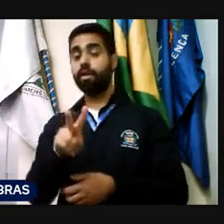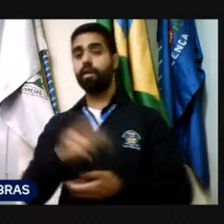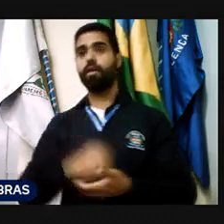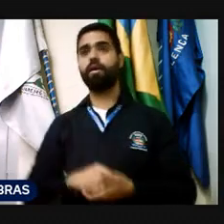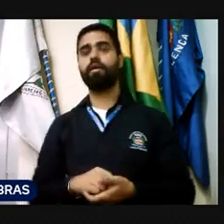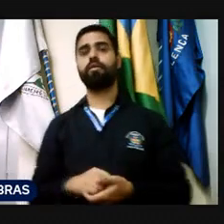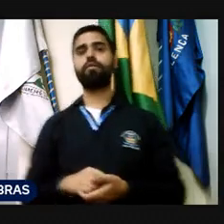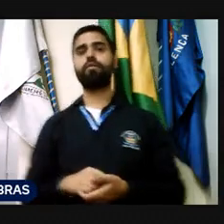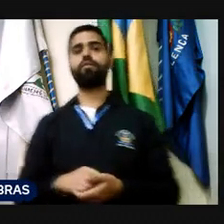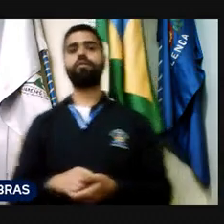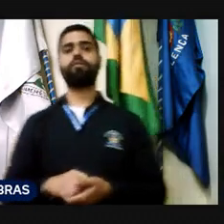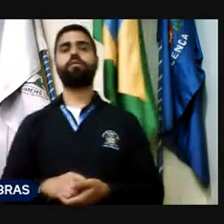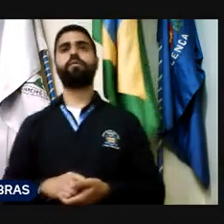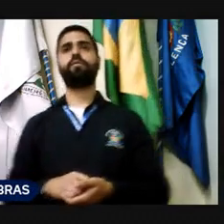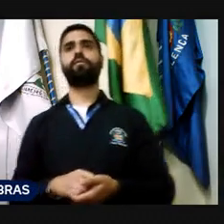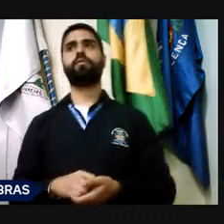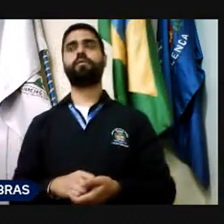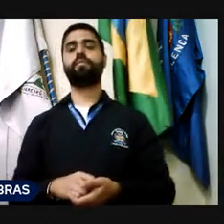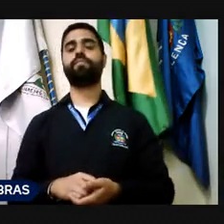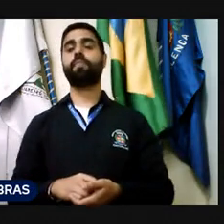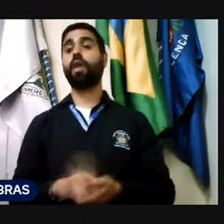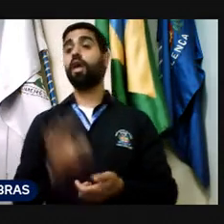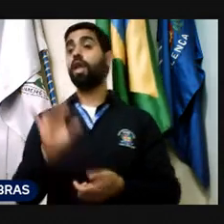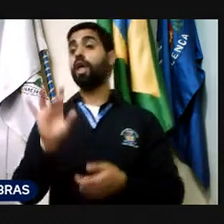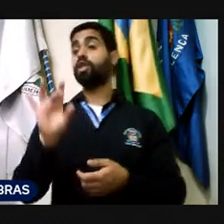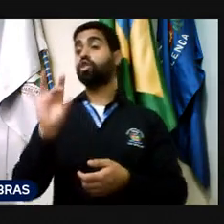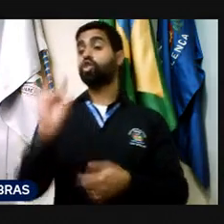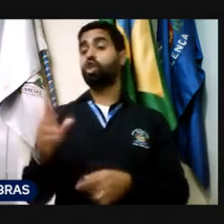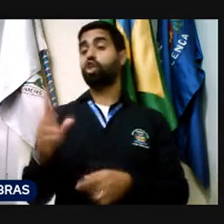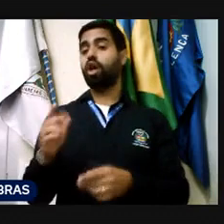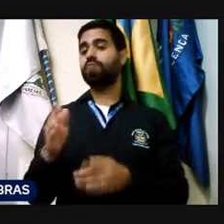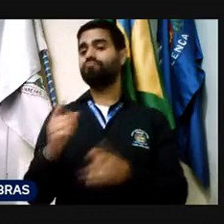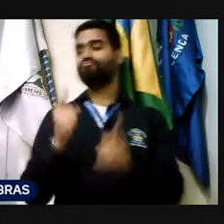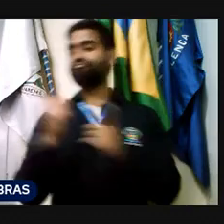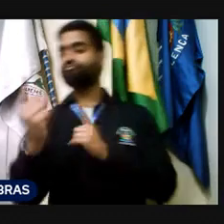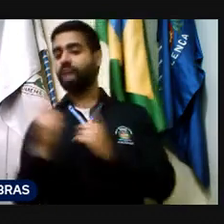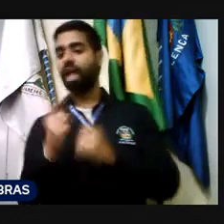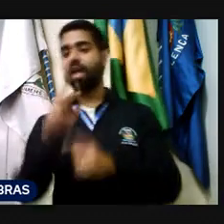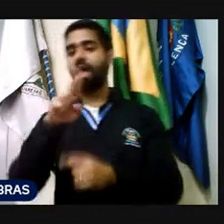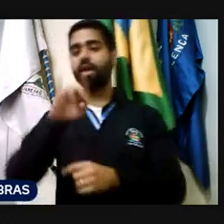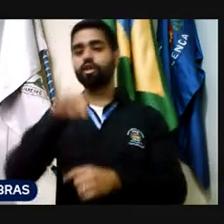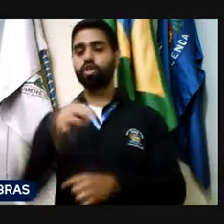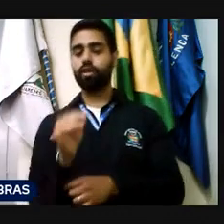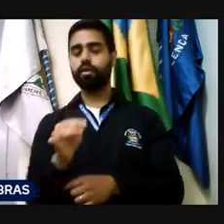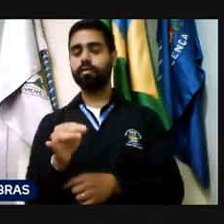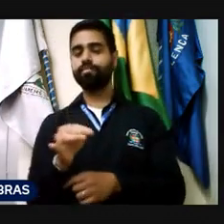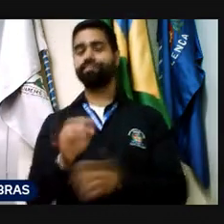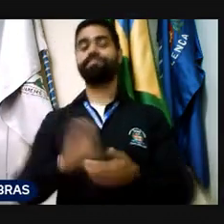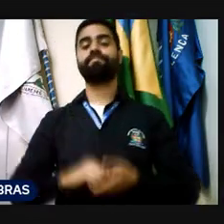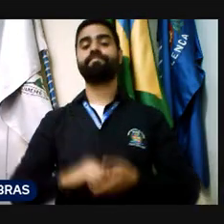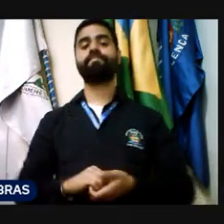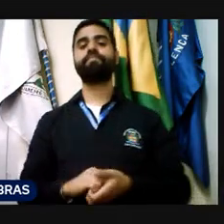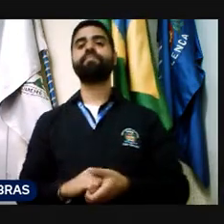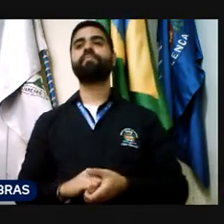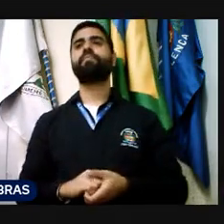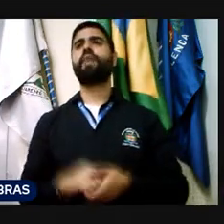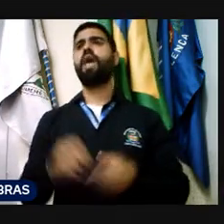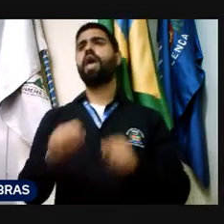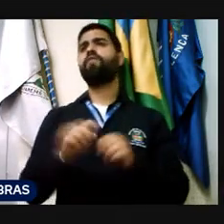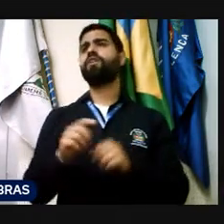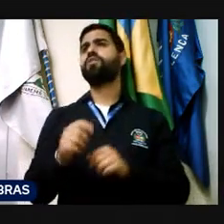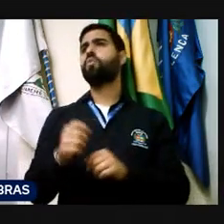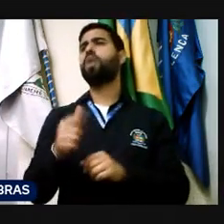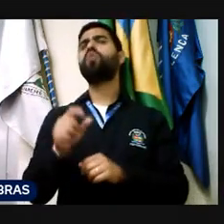é um batalhão específico para vias rodoviárias. Eles fazem quase o que